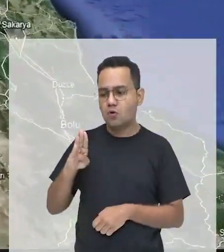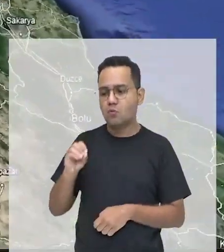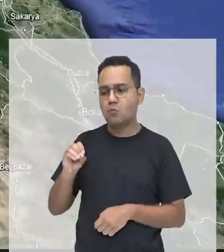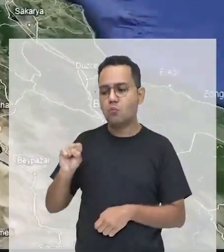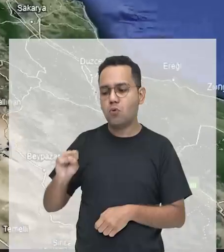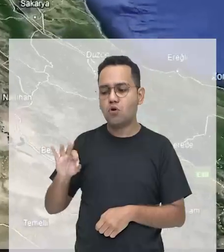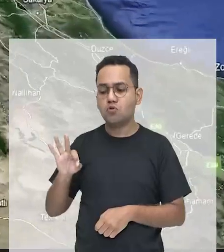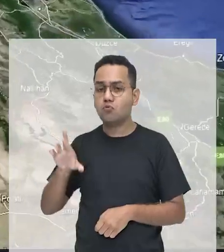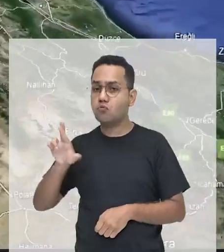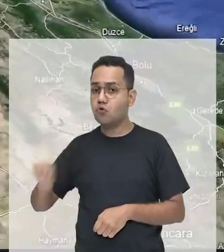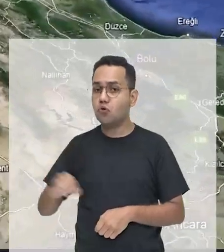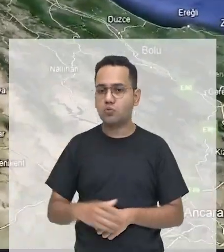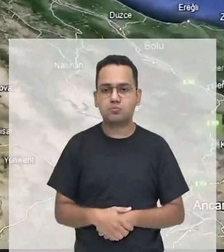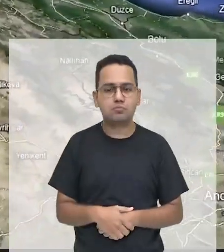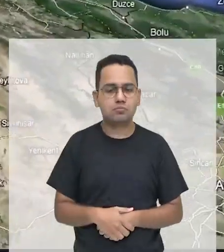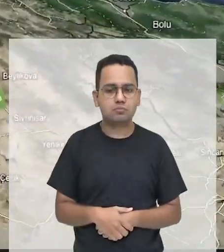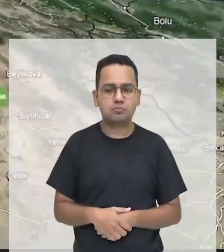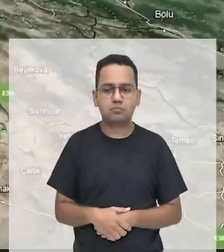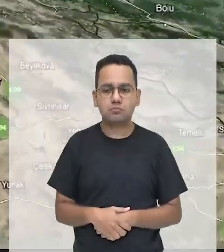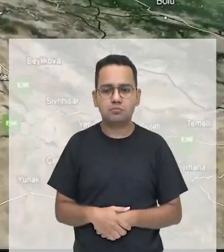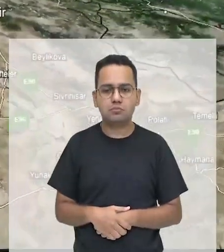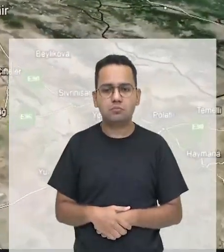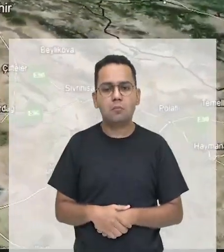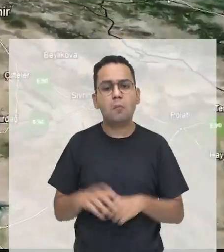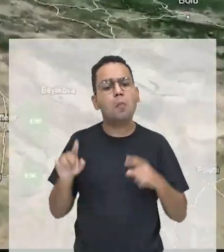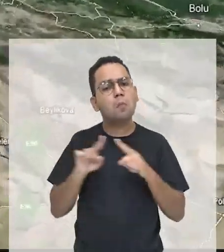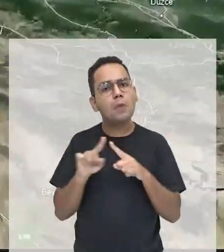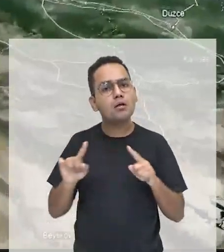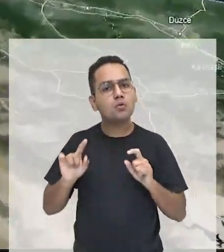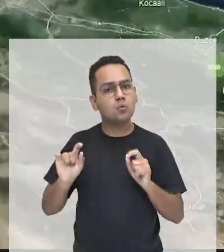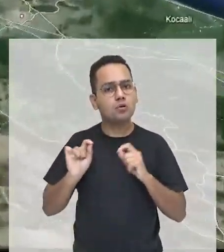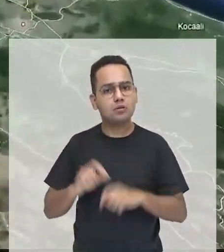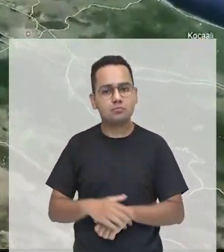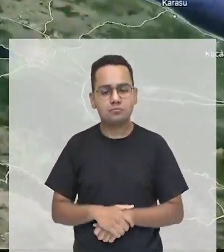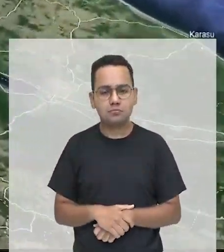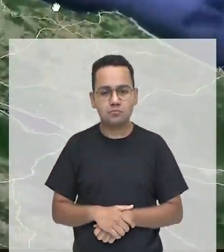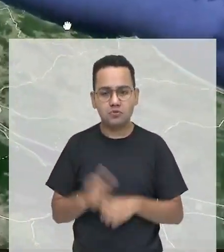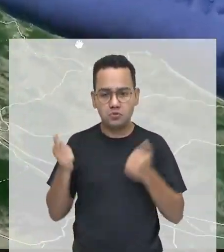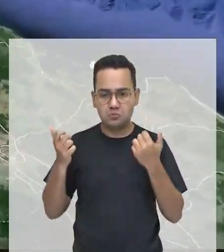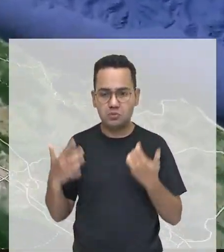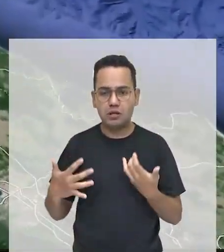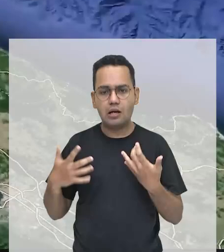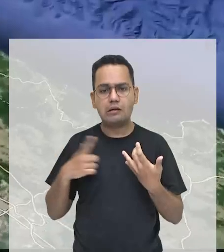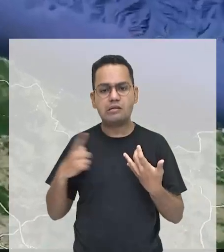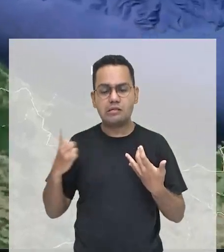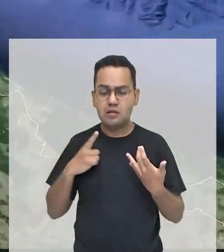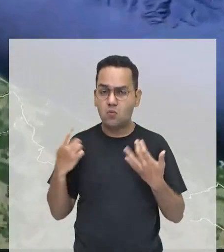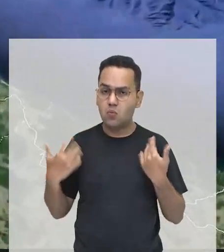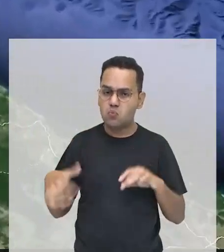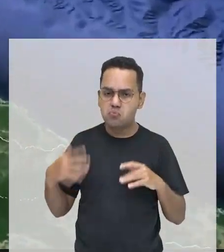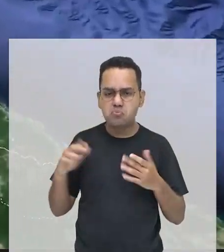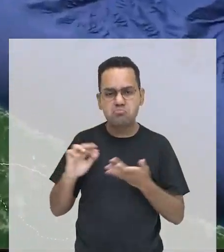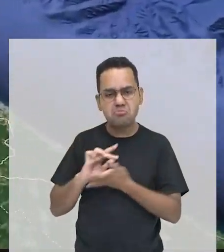divisões, tá? Reforço ainda, nessas áreas aí nós temos uma grande riqueza